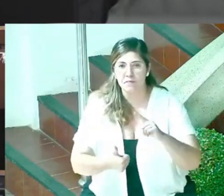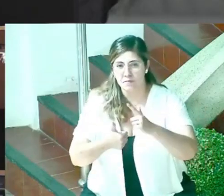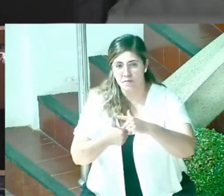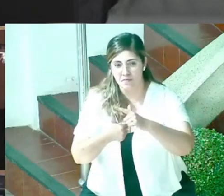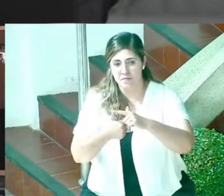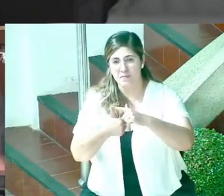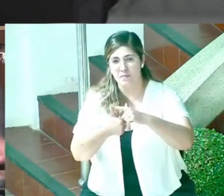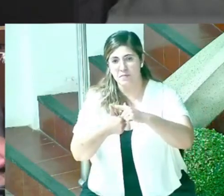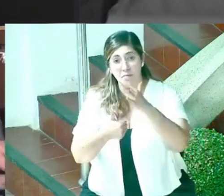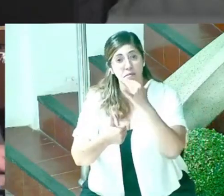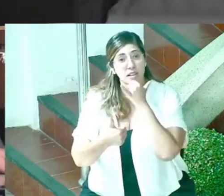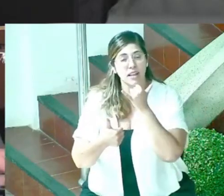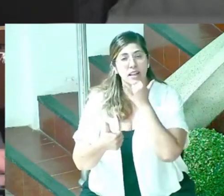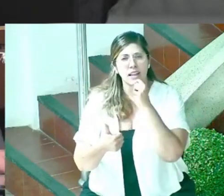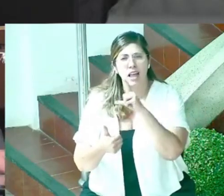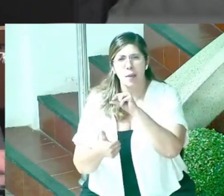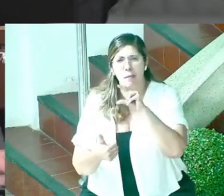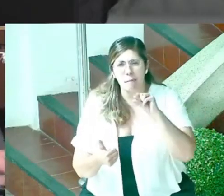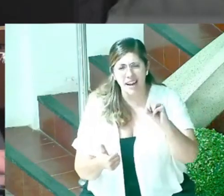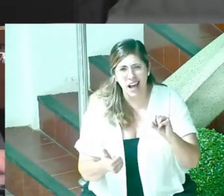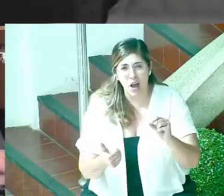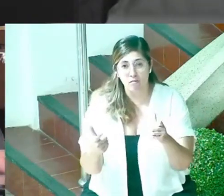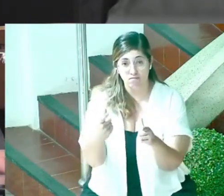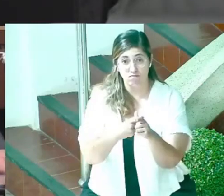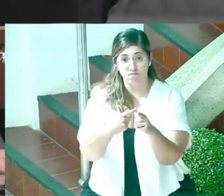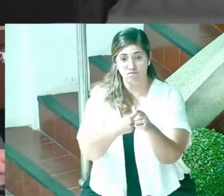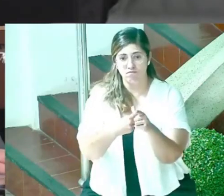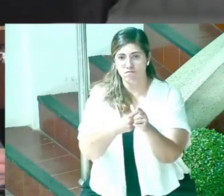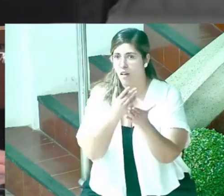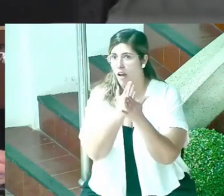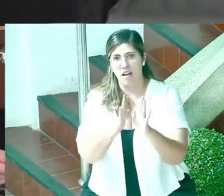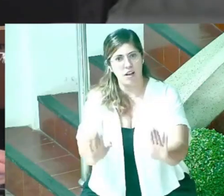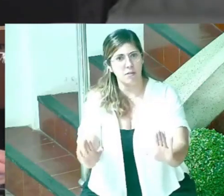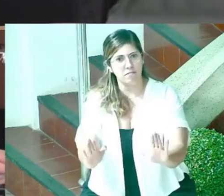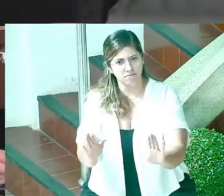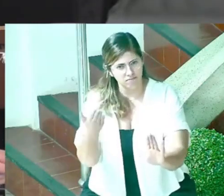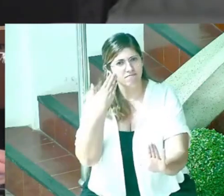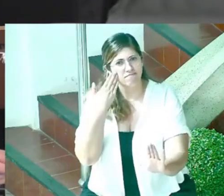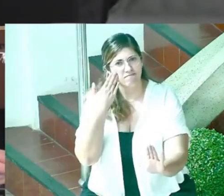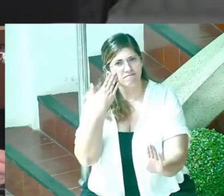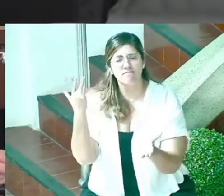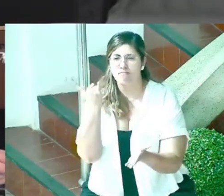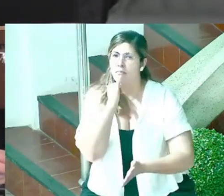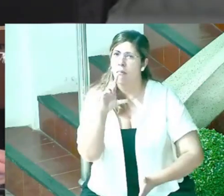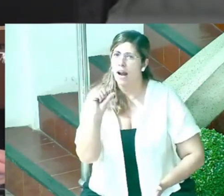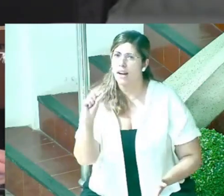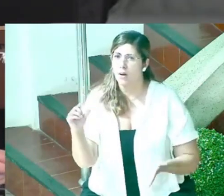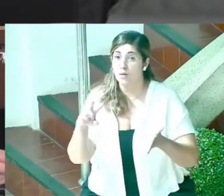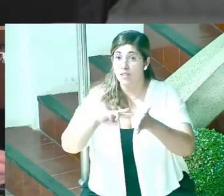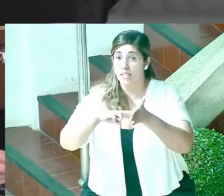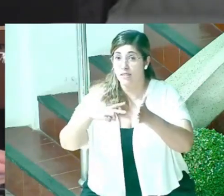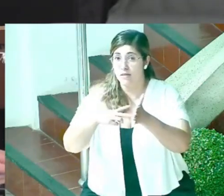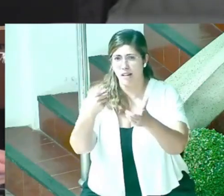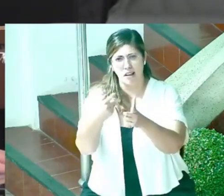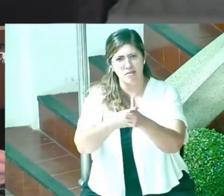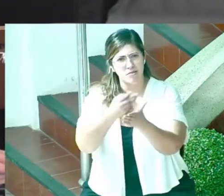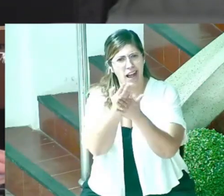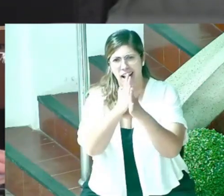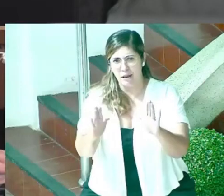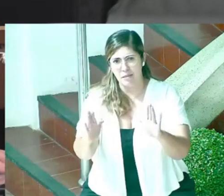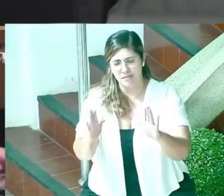Ele está querendo dizer que, se não perdoarmos os outros, não seremos perdoados por Deus? É isso